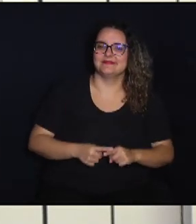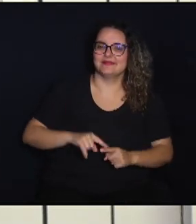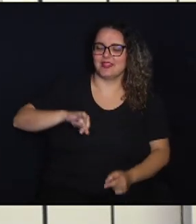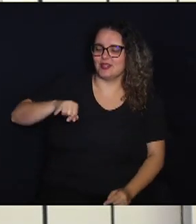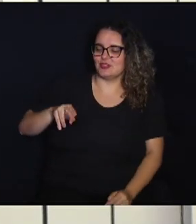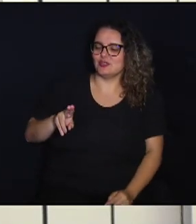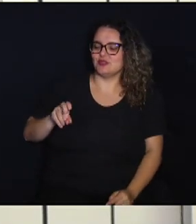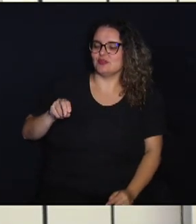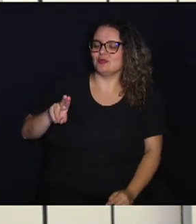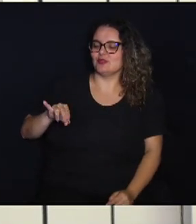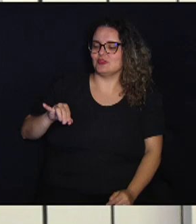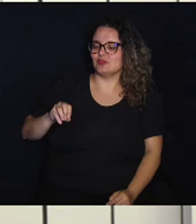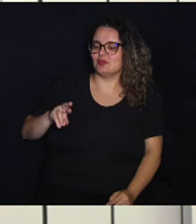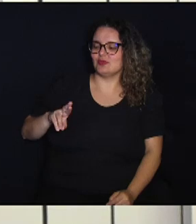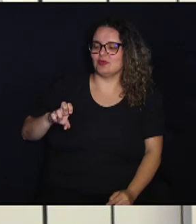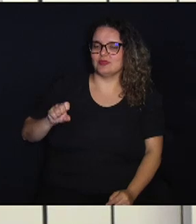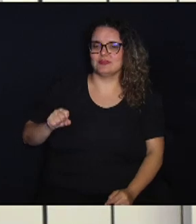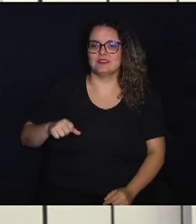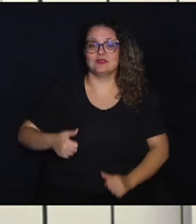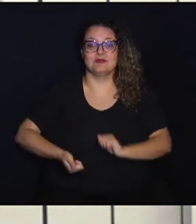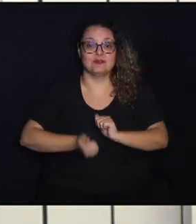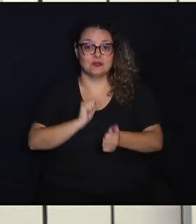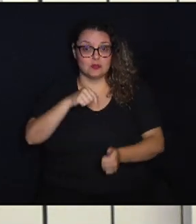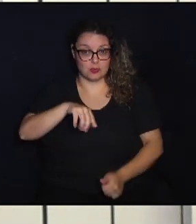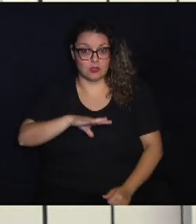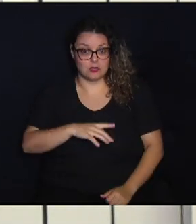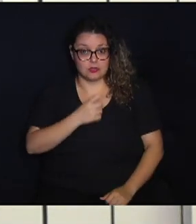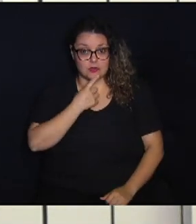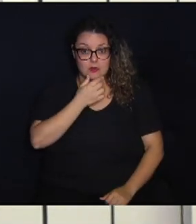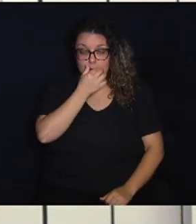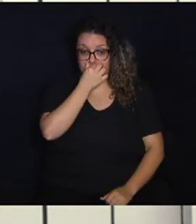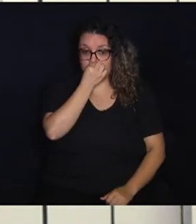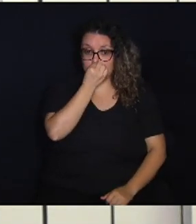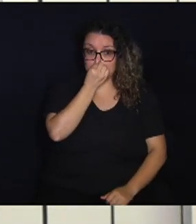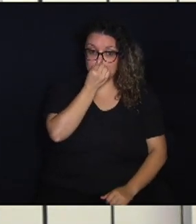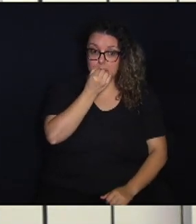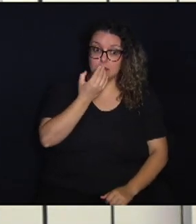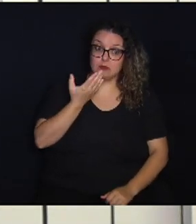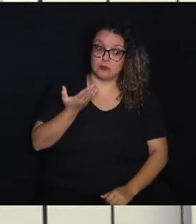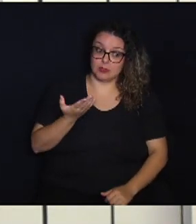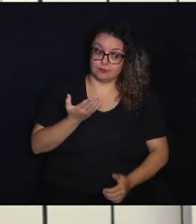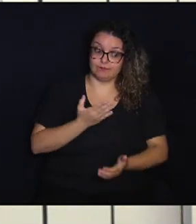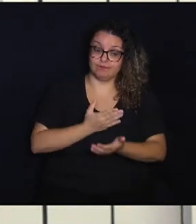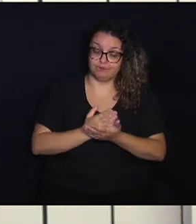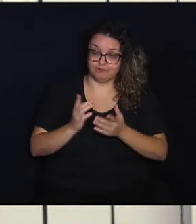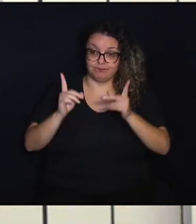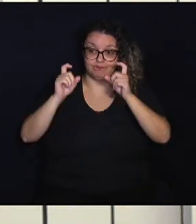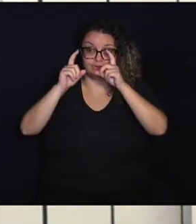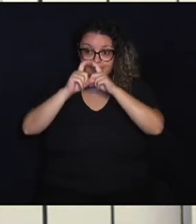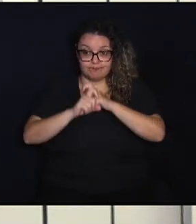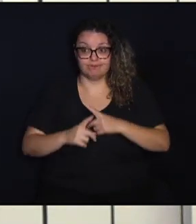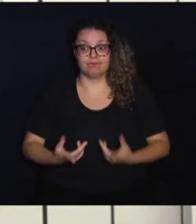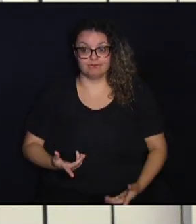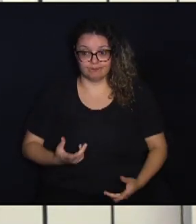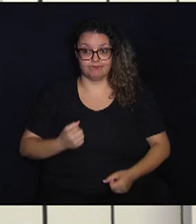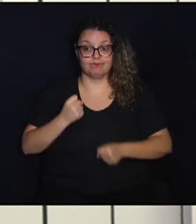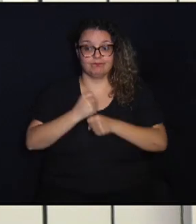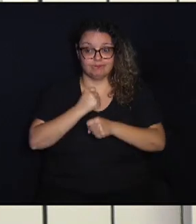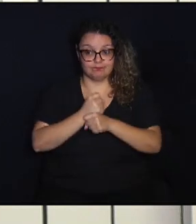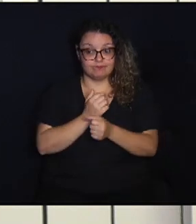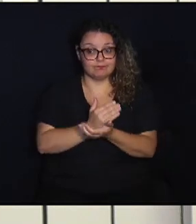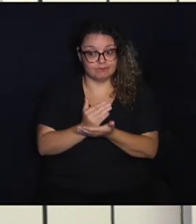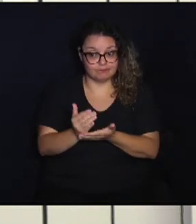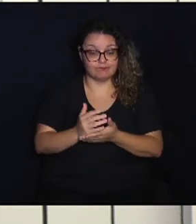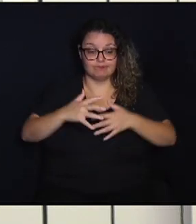juniores do futebol aqui de Campinas. Bom, início de ano complicado na cidade por conta das fortes chuvas.